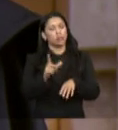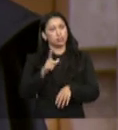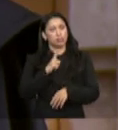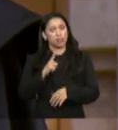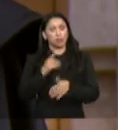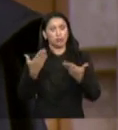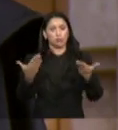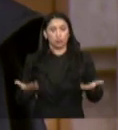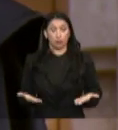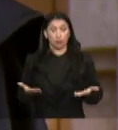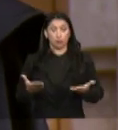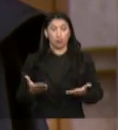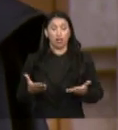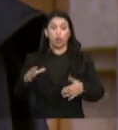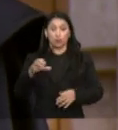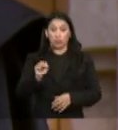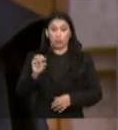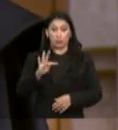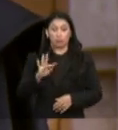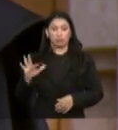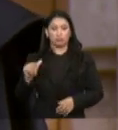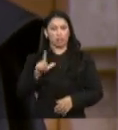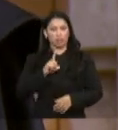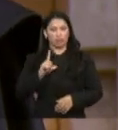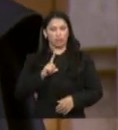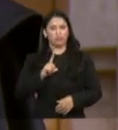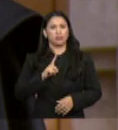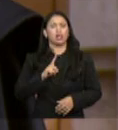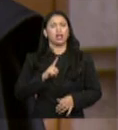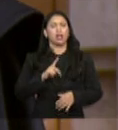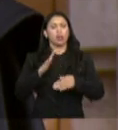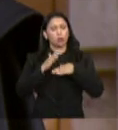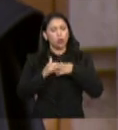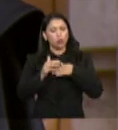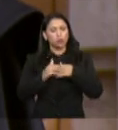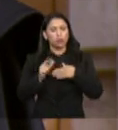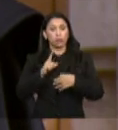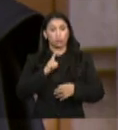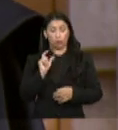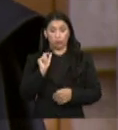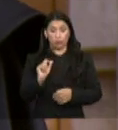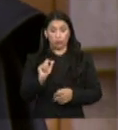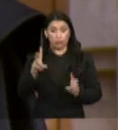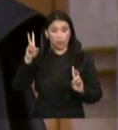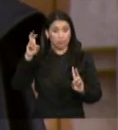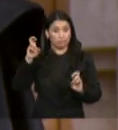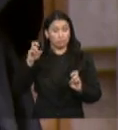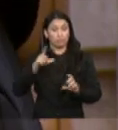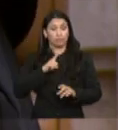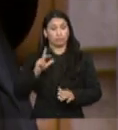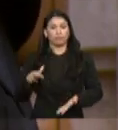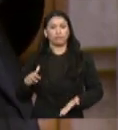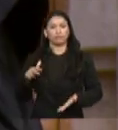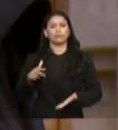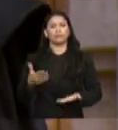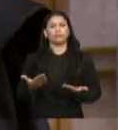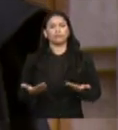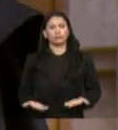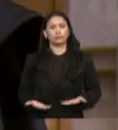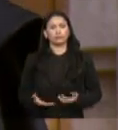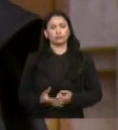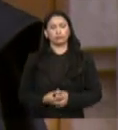Suprema corte uma vez mais após e consolo e exportação de rua aspas erguida entre